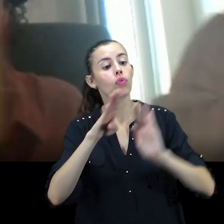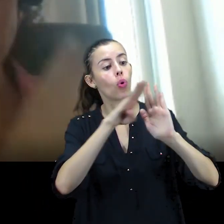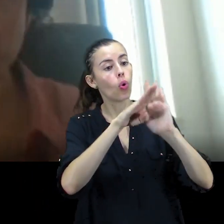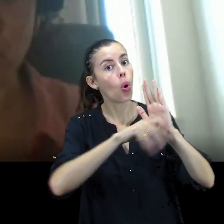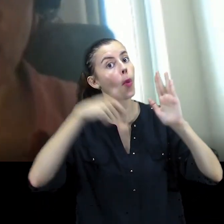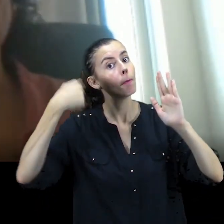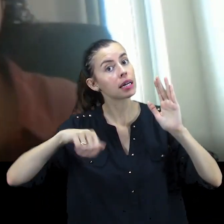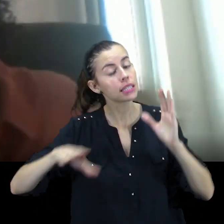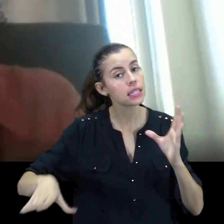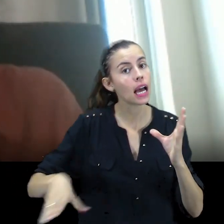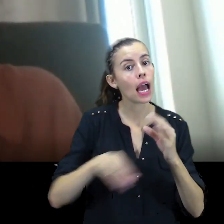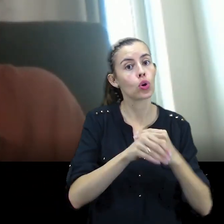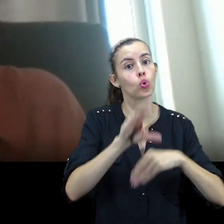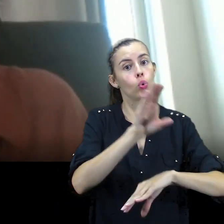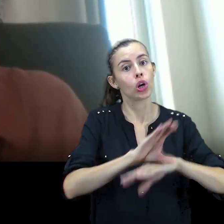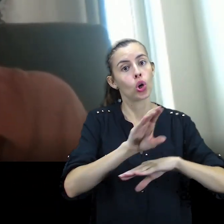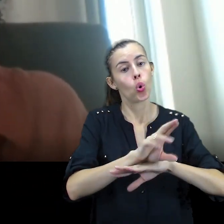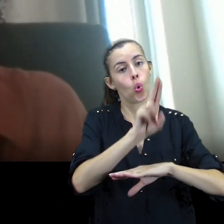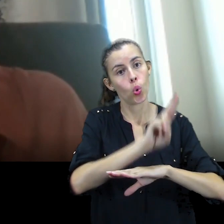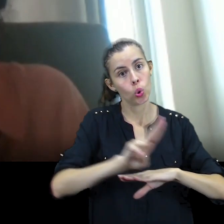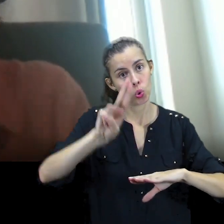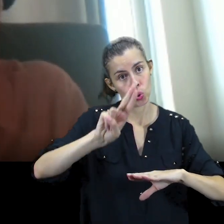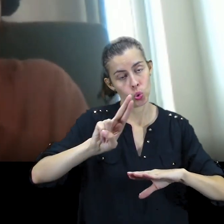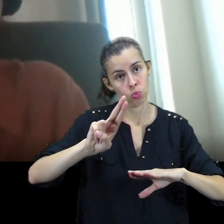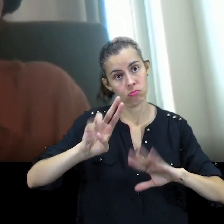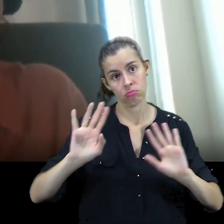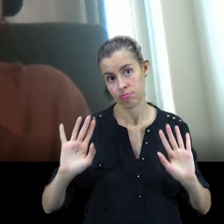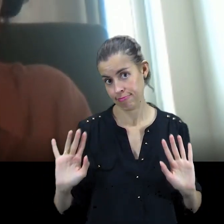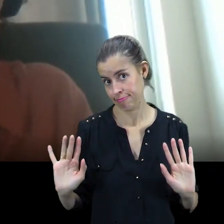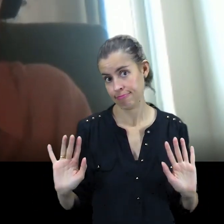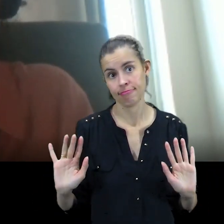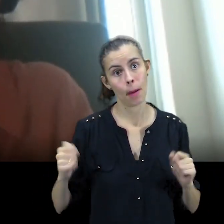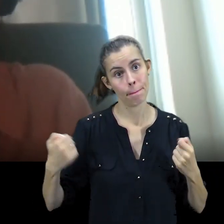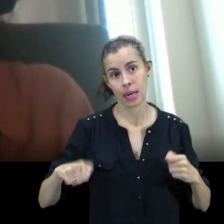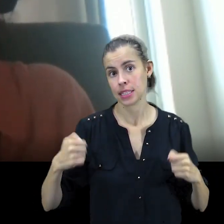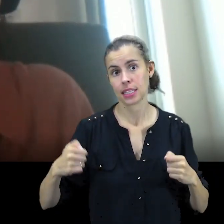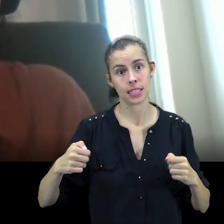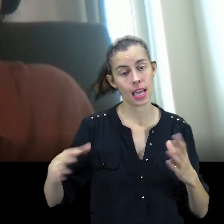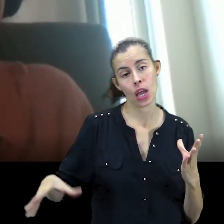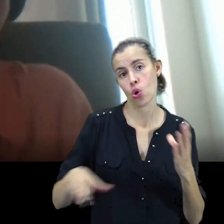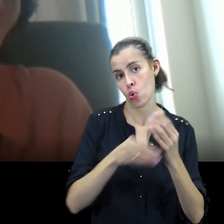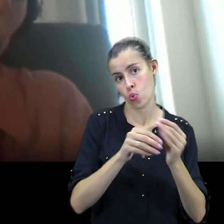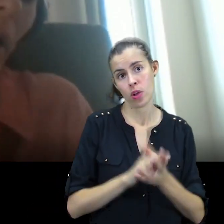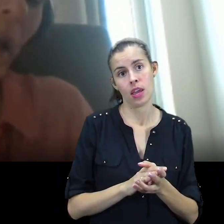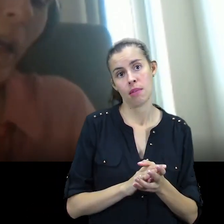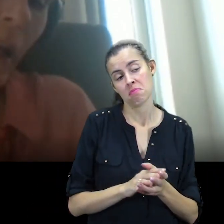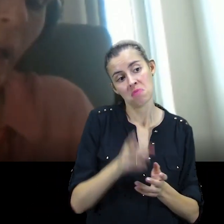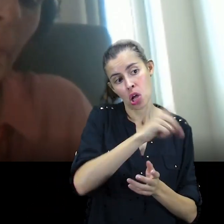existente para essas temáticas, para que ele incorpore isso nos componentes, ou contrata um professor concursado que tenha a capacidade de fazer